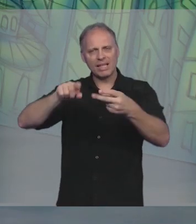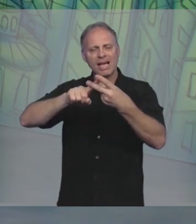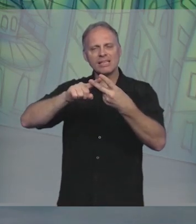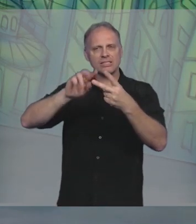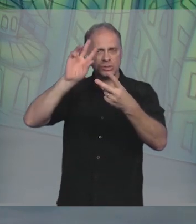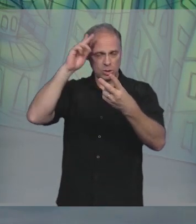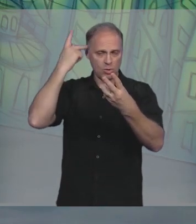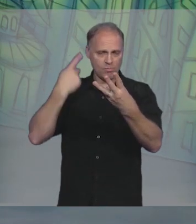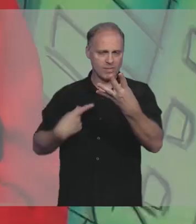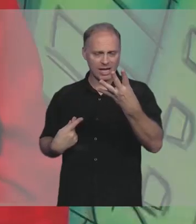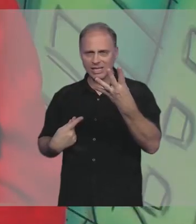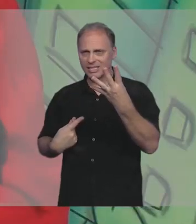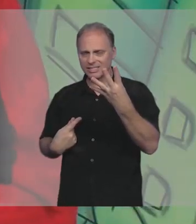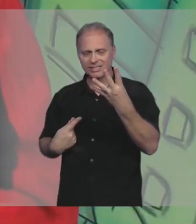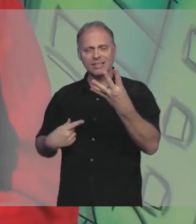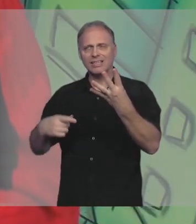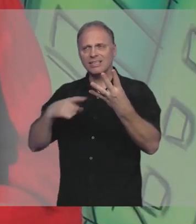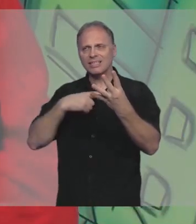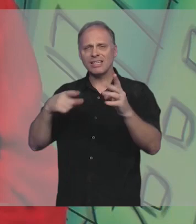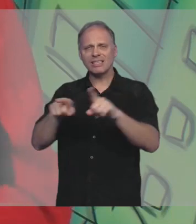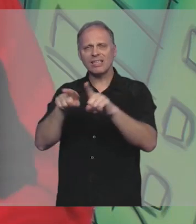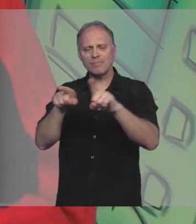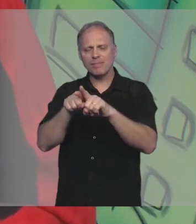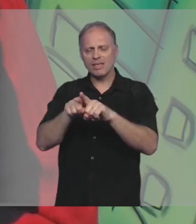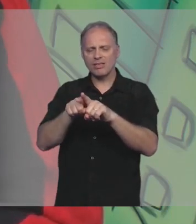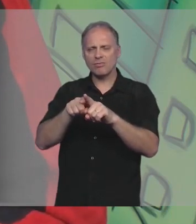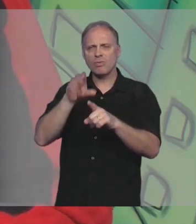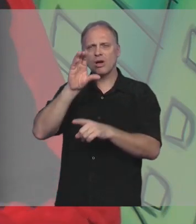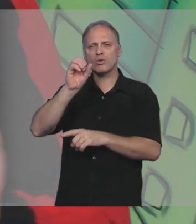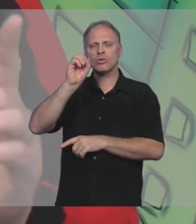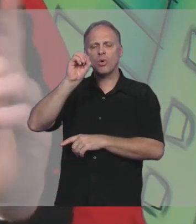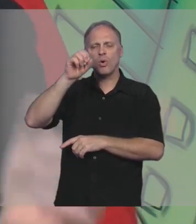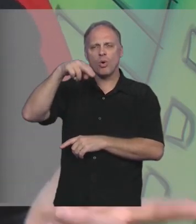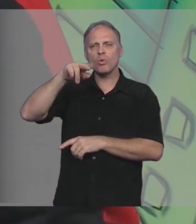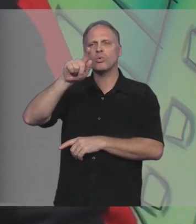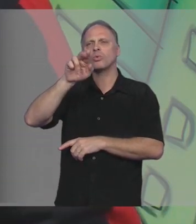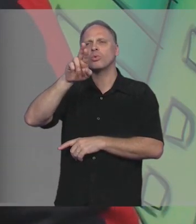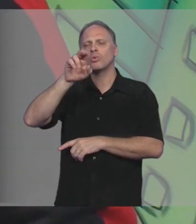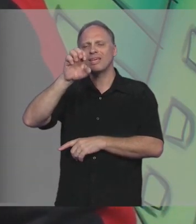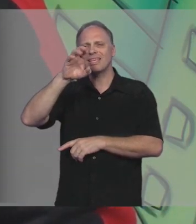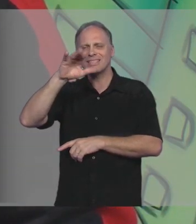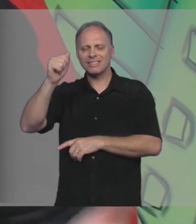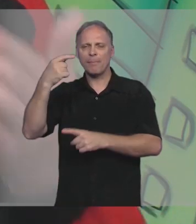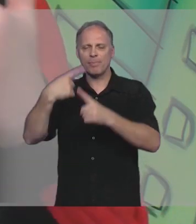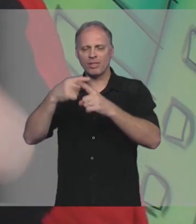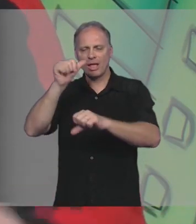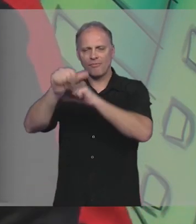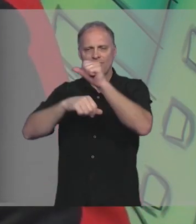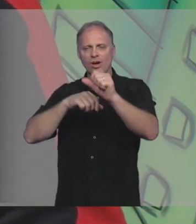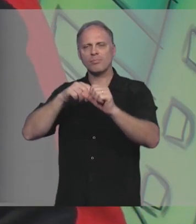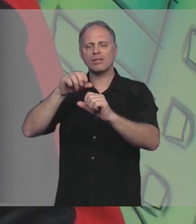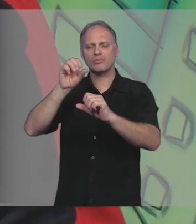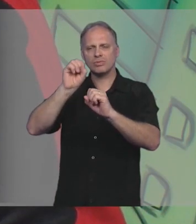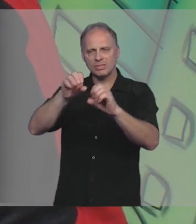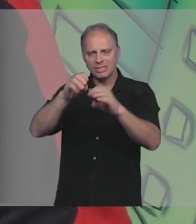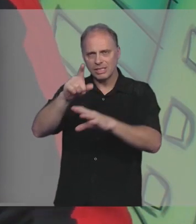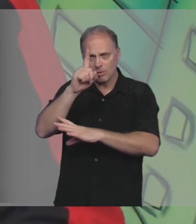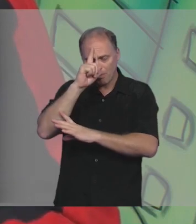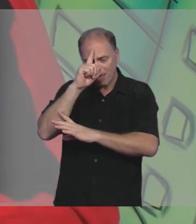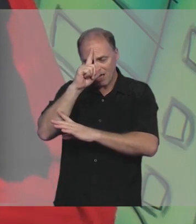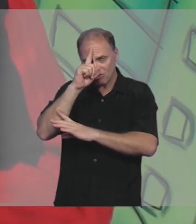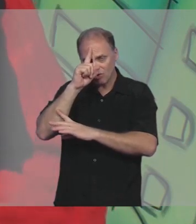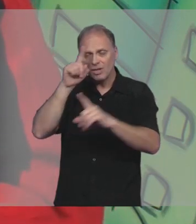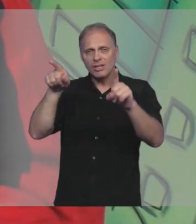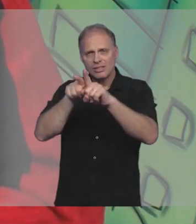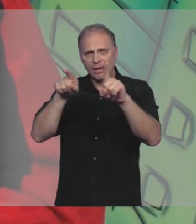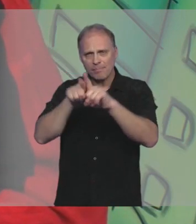áreas. Aí tem uma incongruência, inclusive, porque a lei da reforma do ensino médio, aquela que veio por medida provisória,